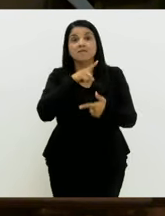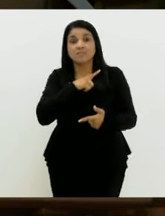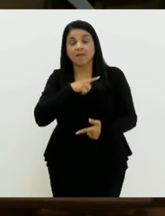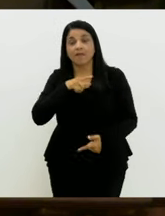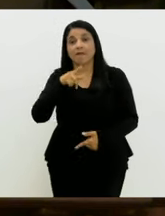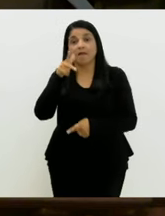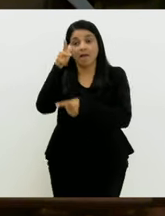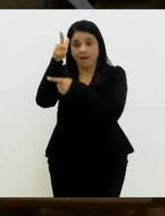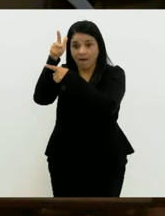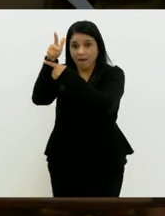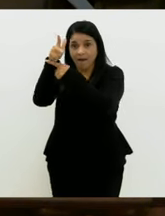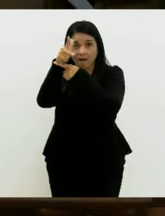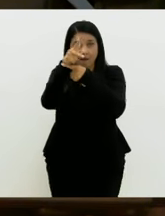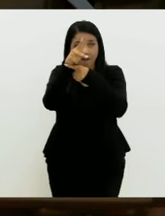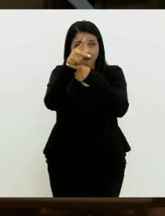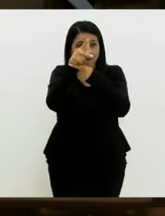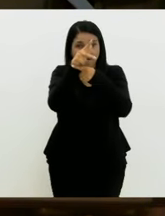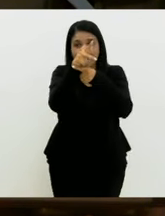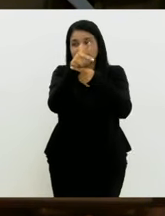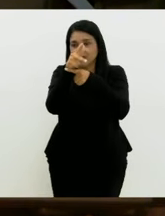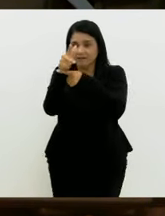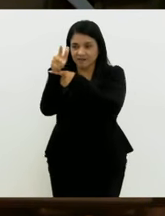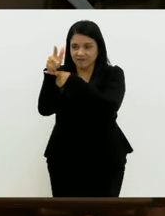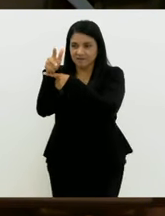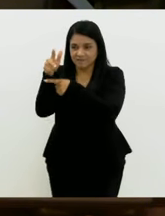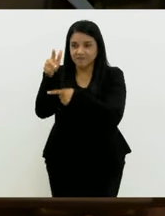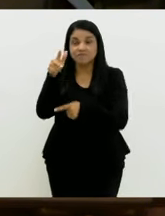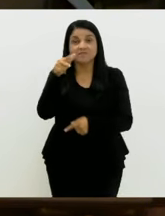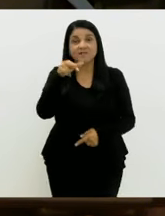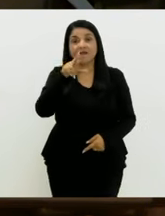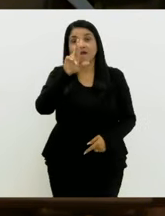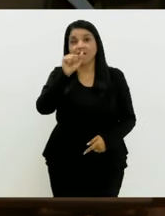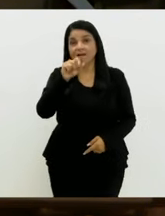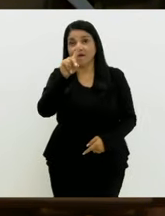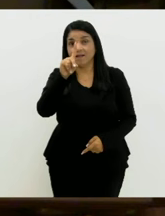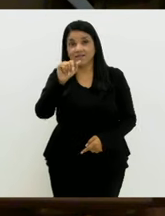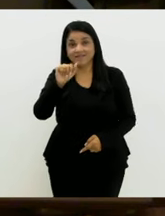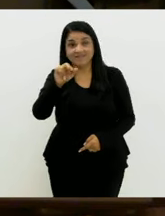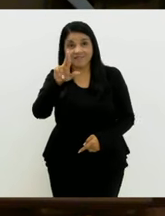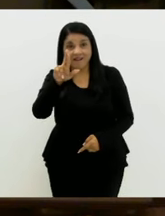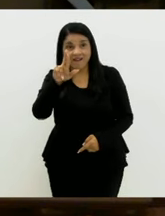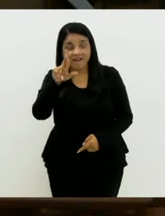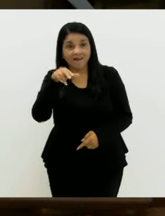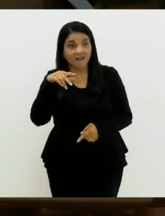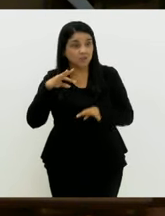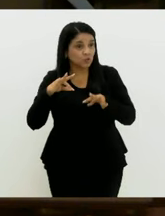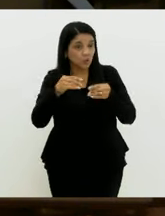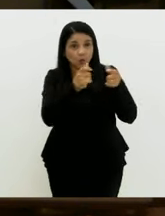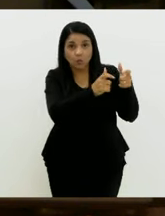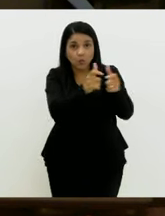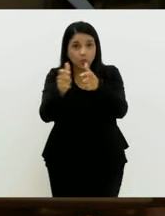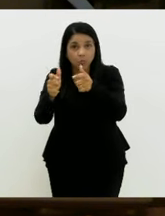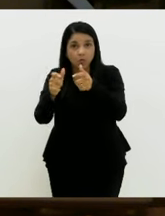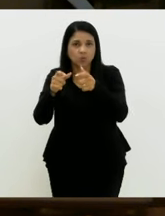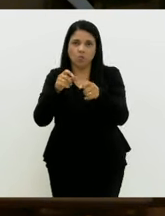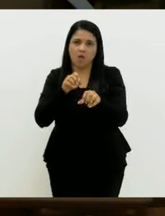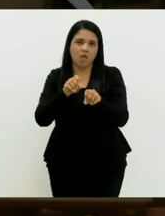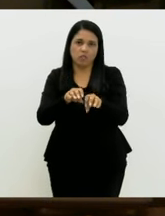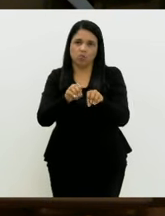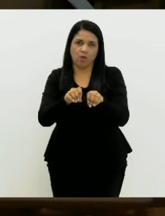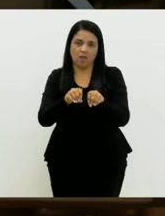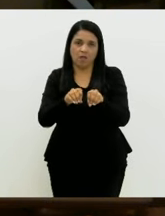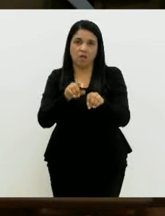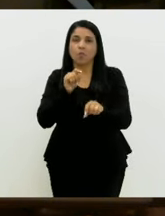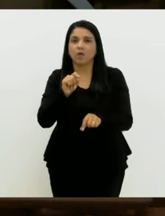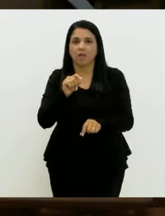lado ali, amigo. Mas não é na intenção realmente de educar, e sim de fazer o quê? A máfia